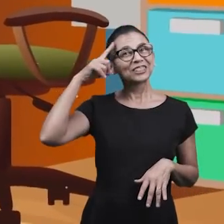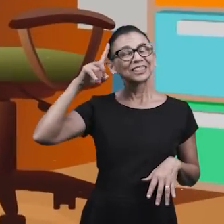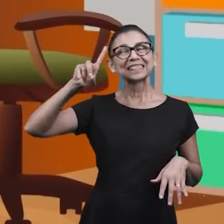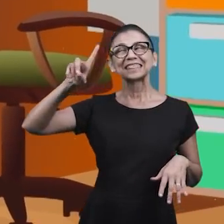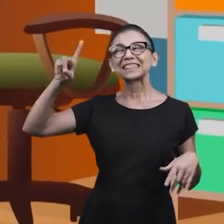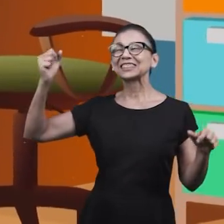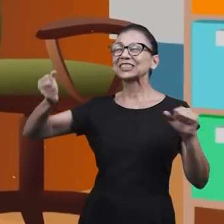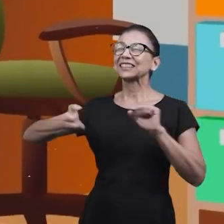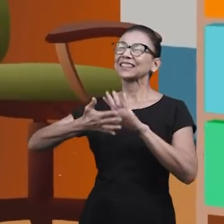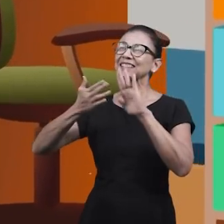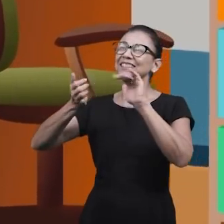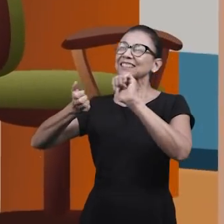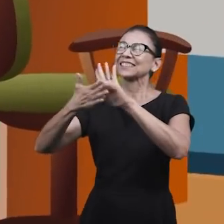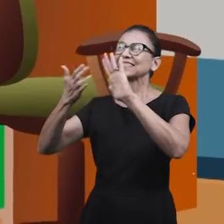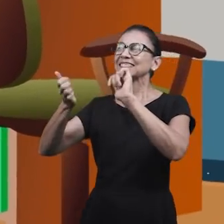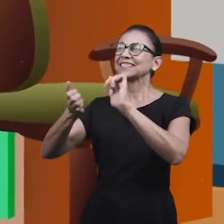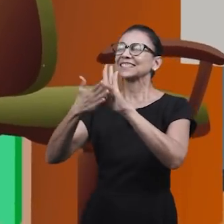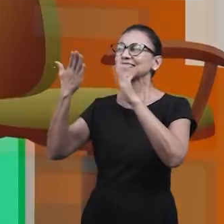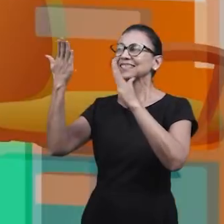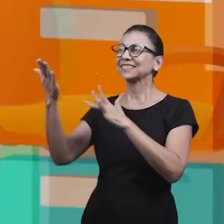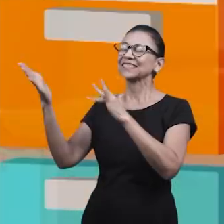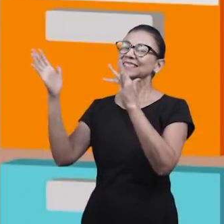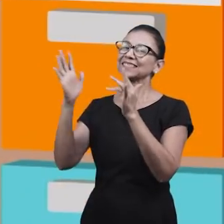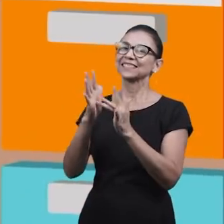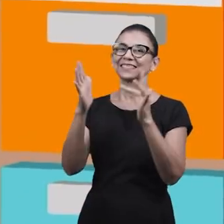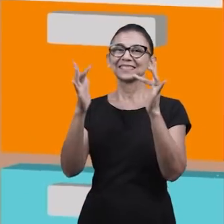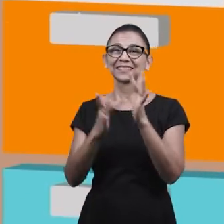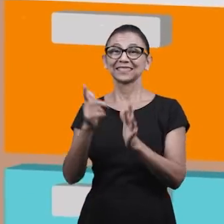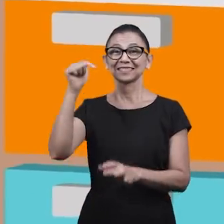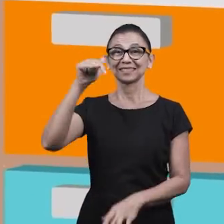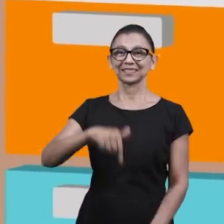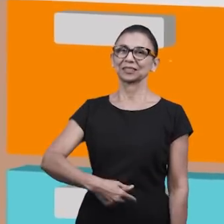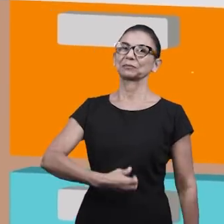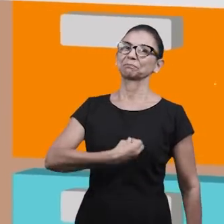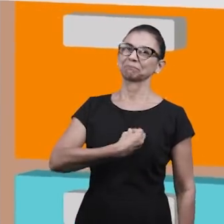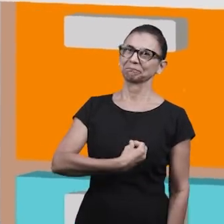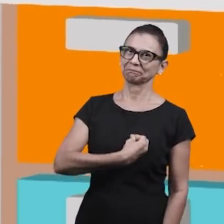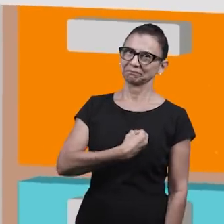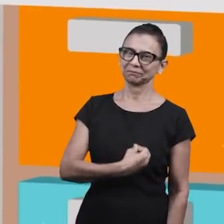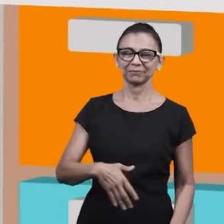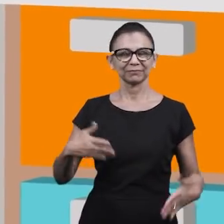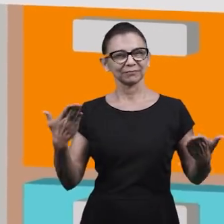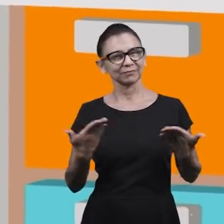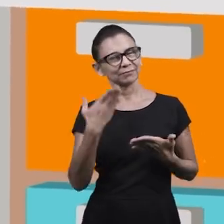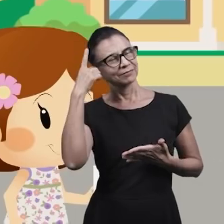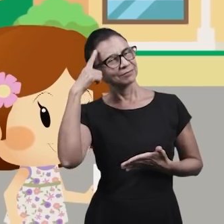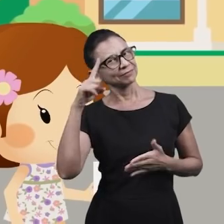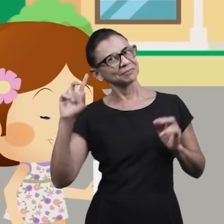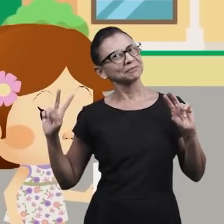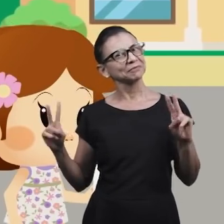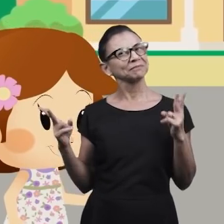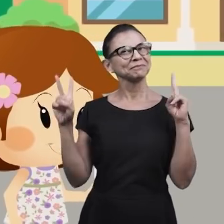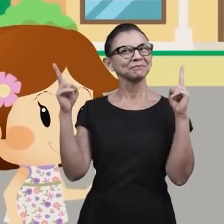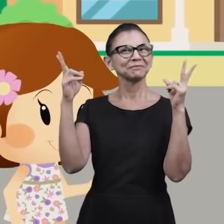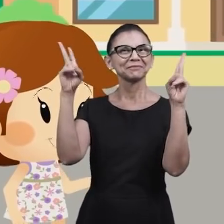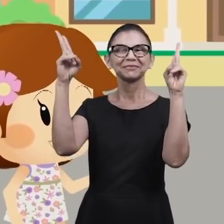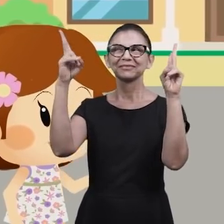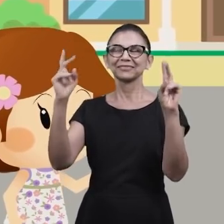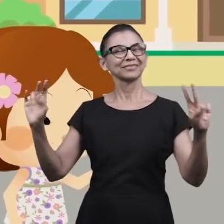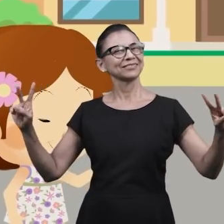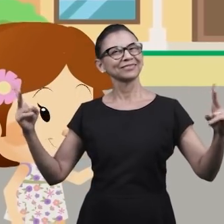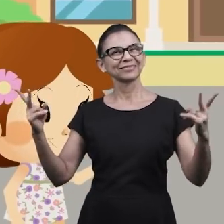de todos vocês. Um grande abraço e até a próxima semana. A paz do Senhor Jesus.